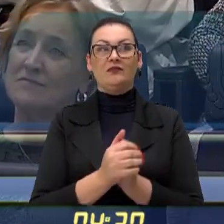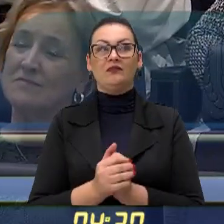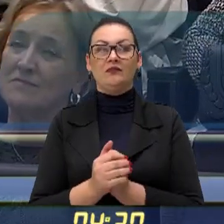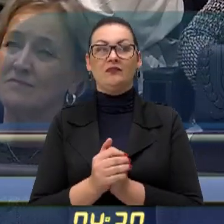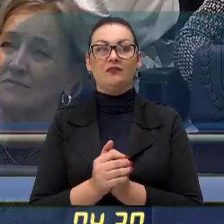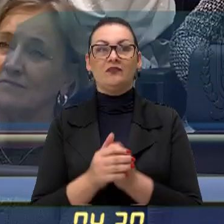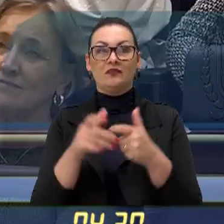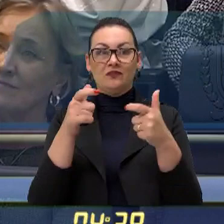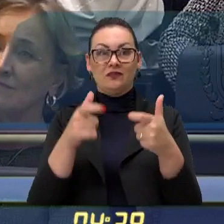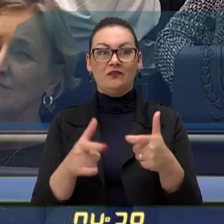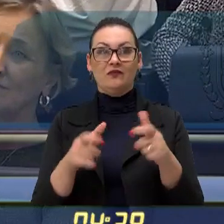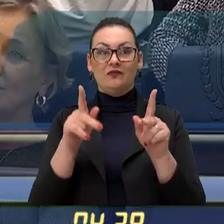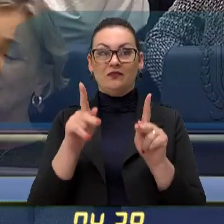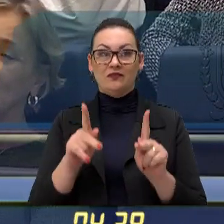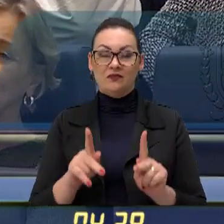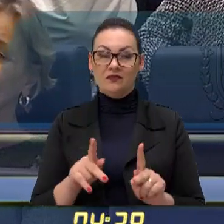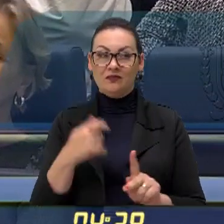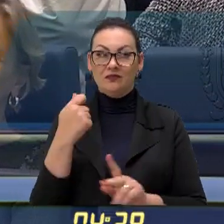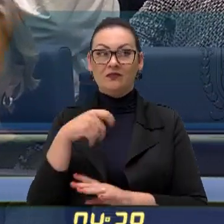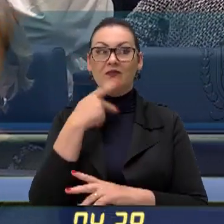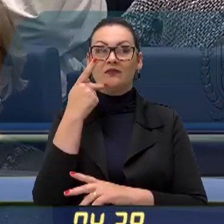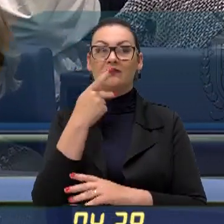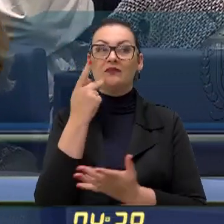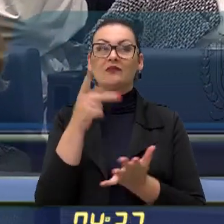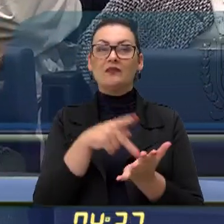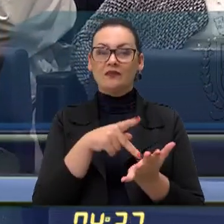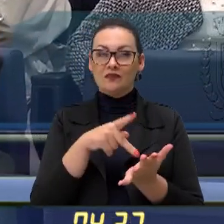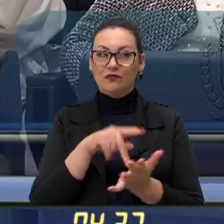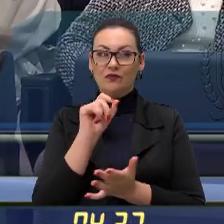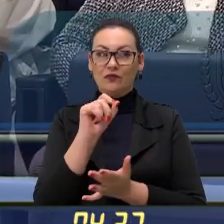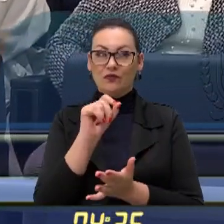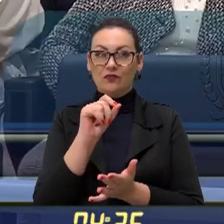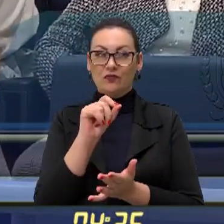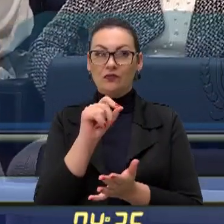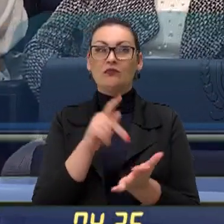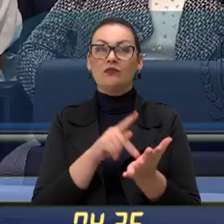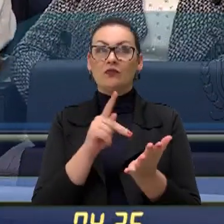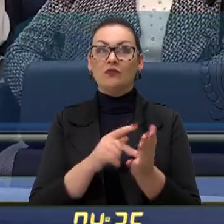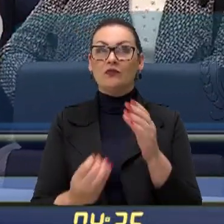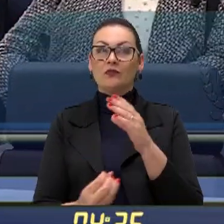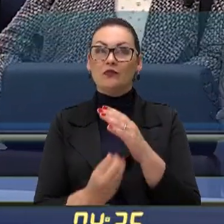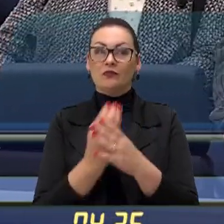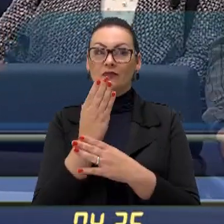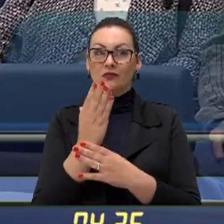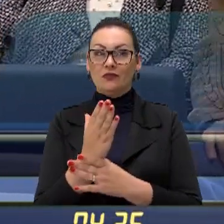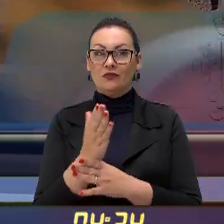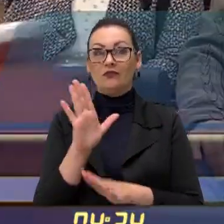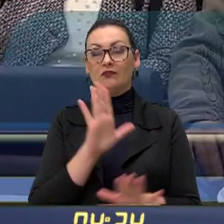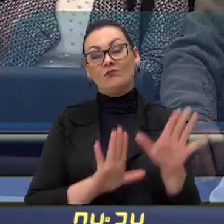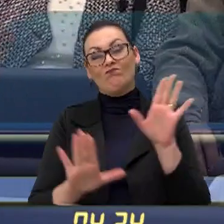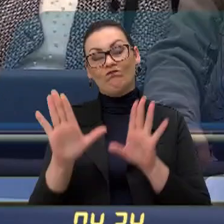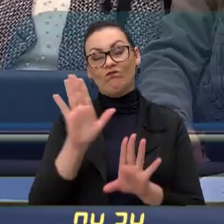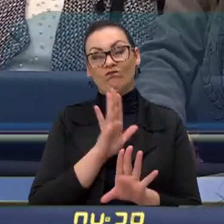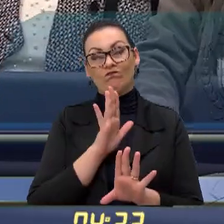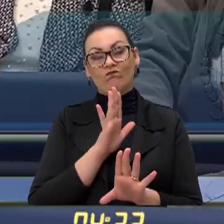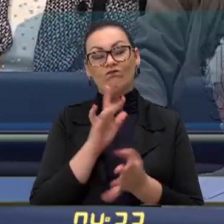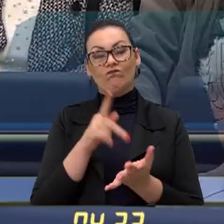aqui é a Casa do Povo, que a gente tem que falar a verdade, que realmente acontece, e muitas vezes a verdade